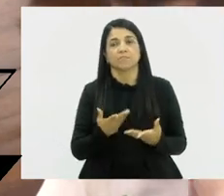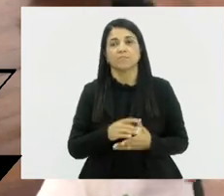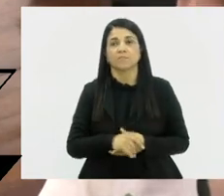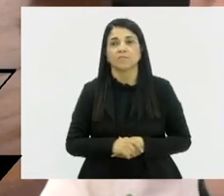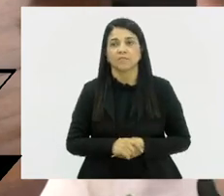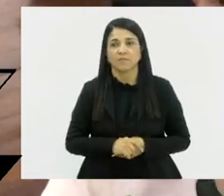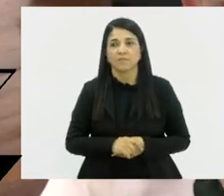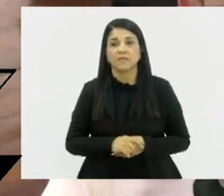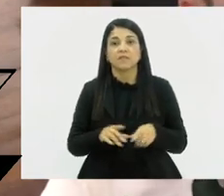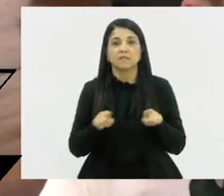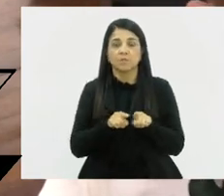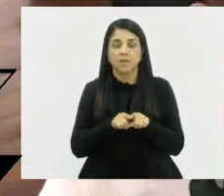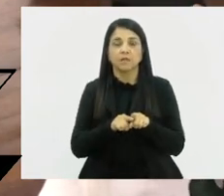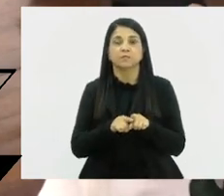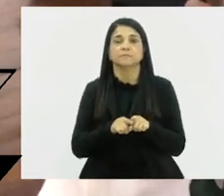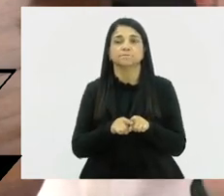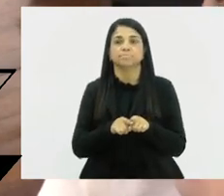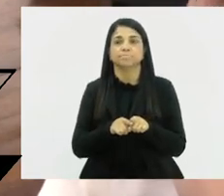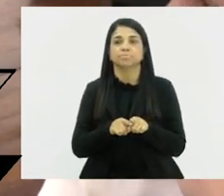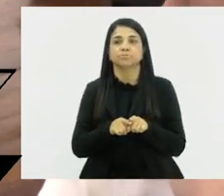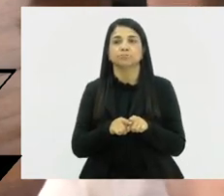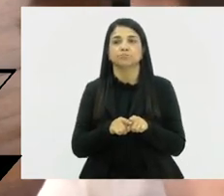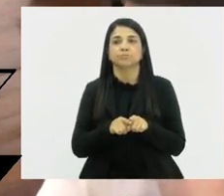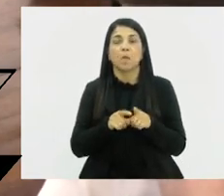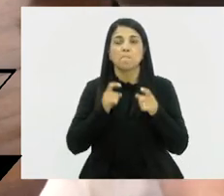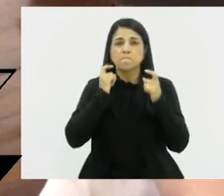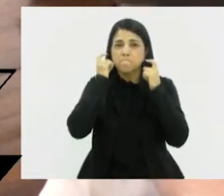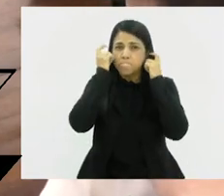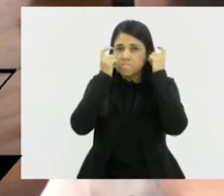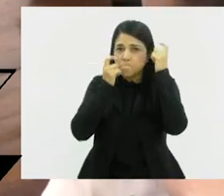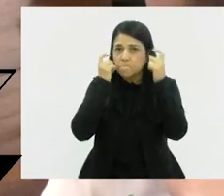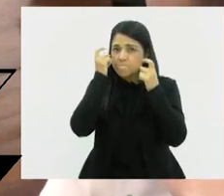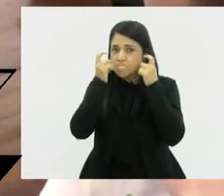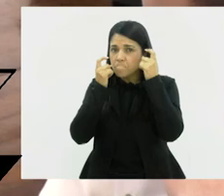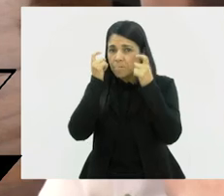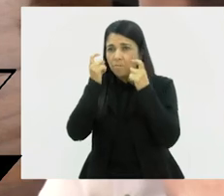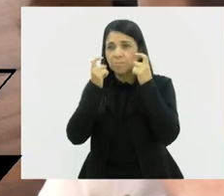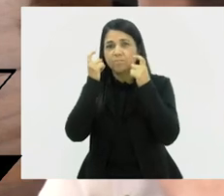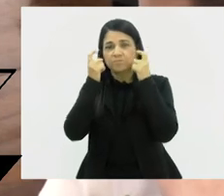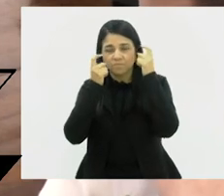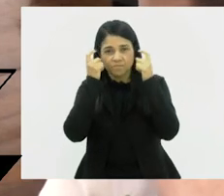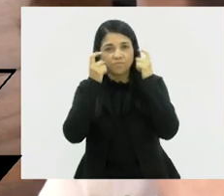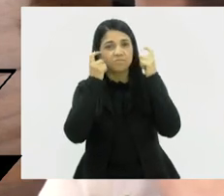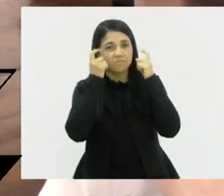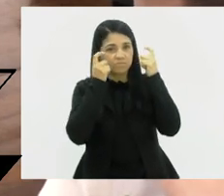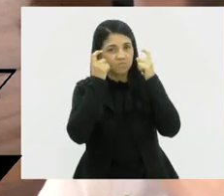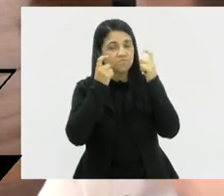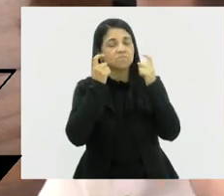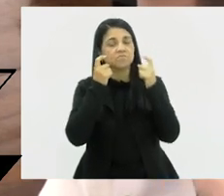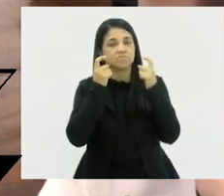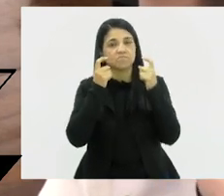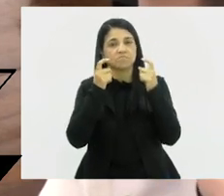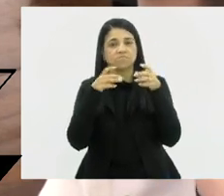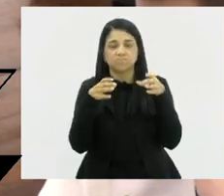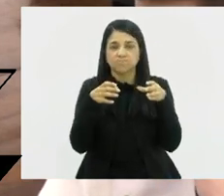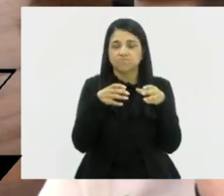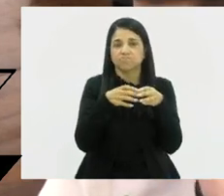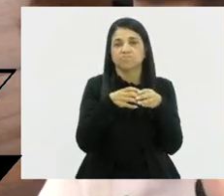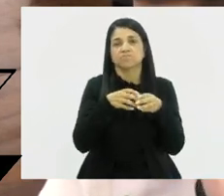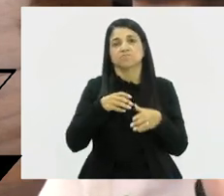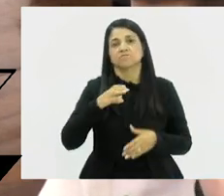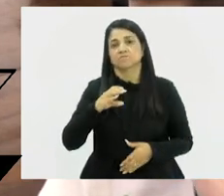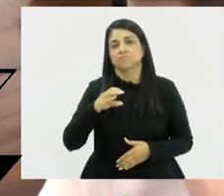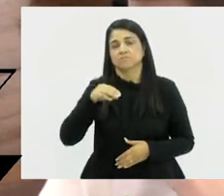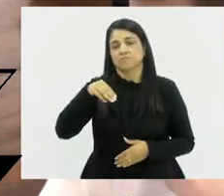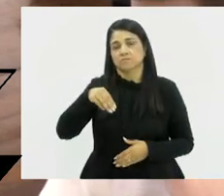E manifestar também uma preocupação do próprio, e assim acho que um consenso entre nós do CRMV,